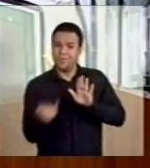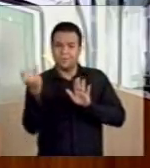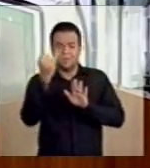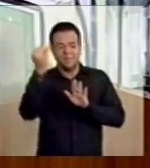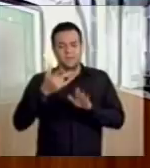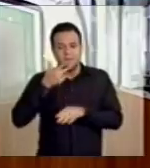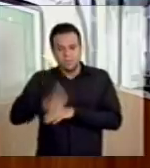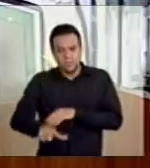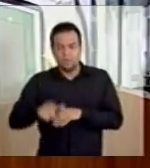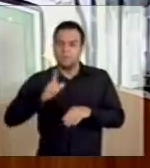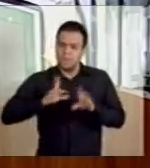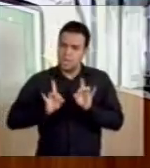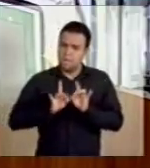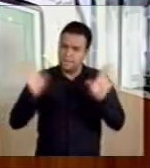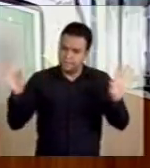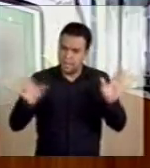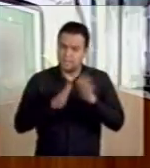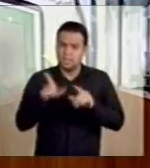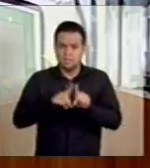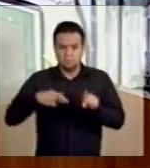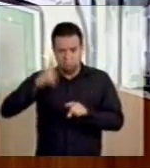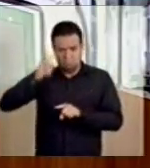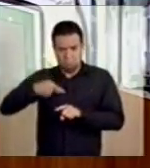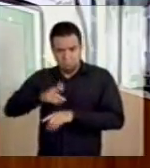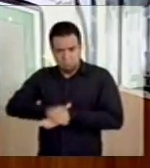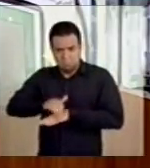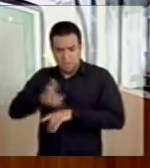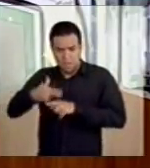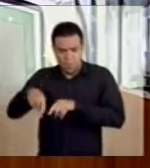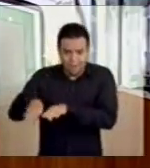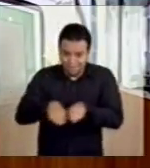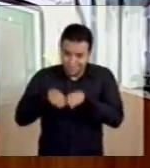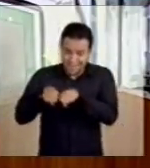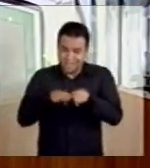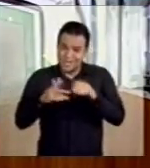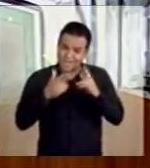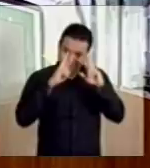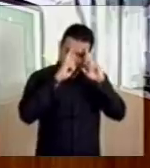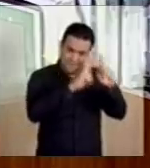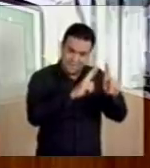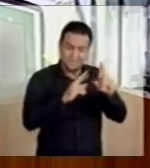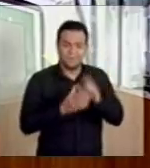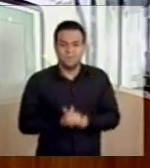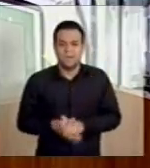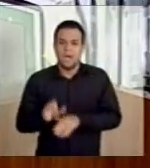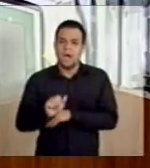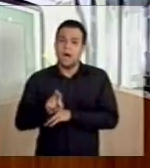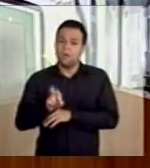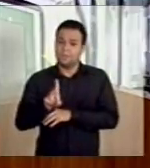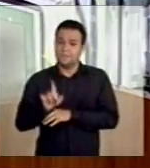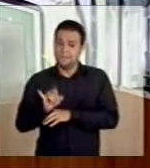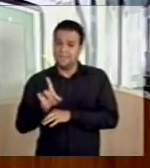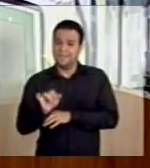como os da liberdade, da autodeterminação, da igualdade, do respeito à alteridade,